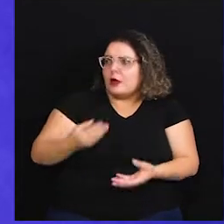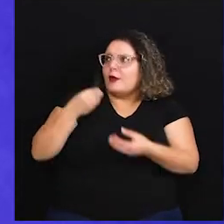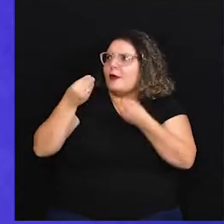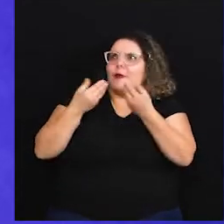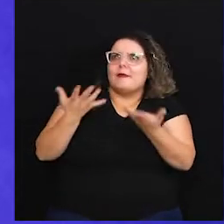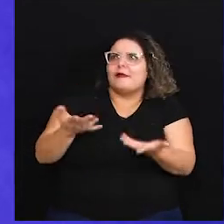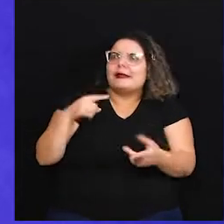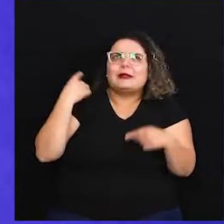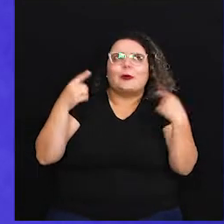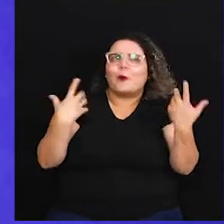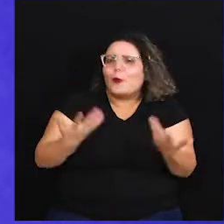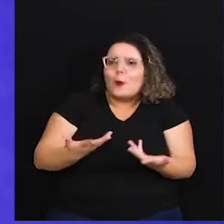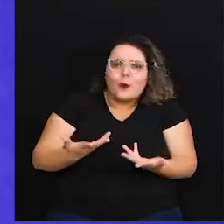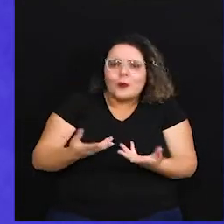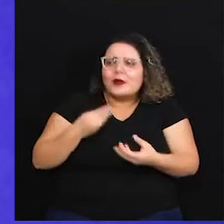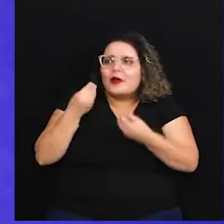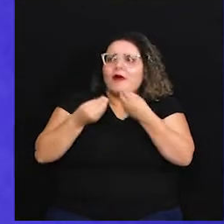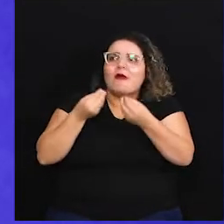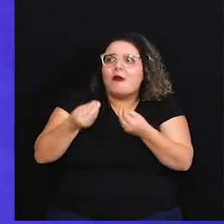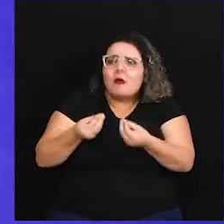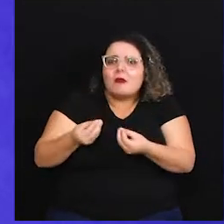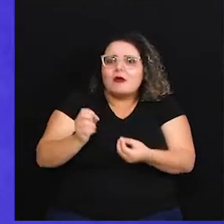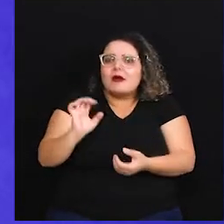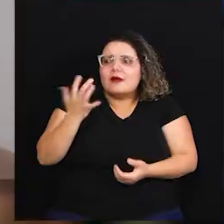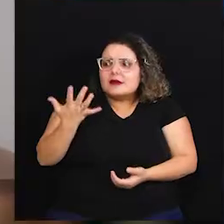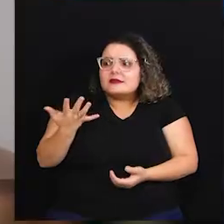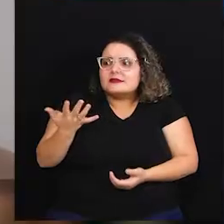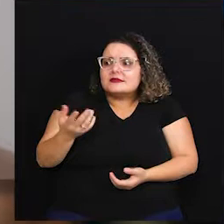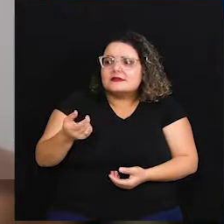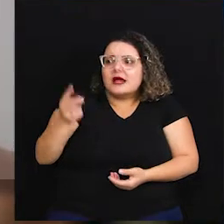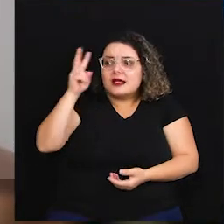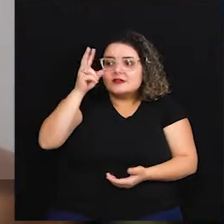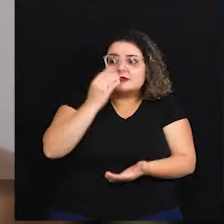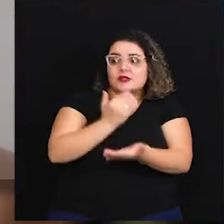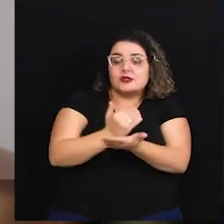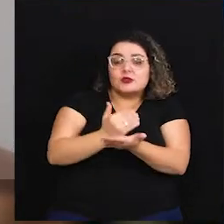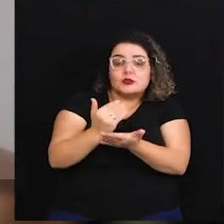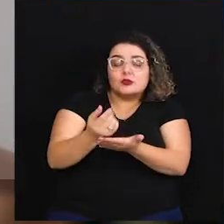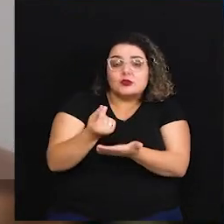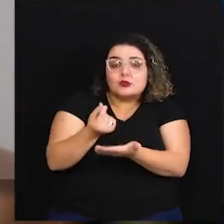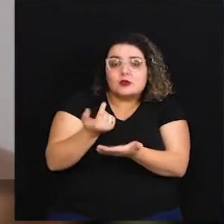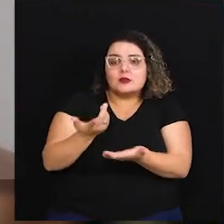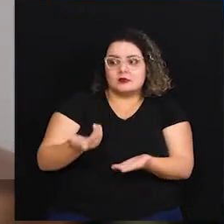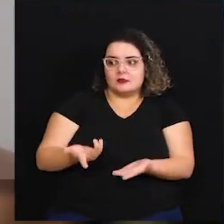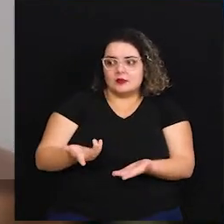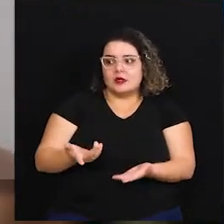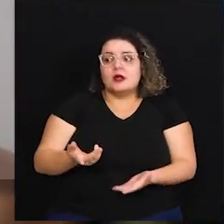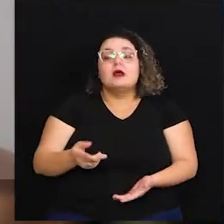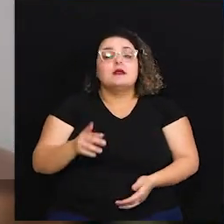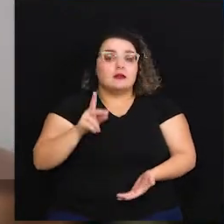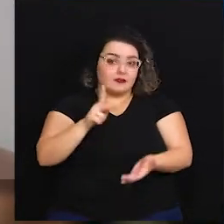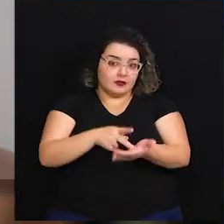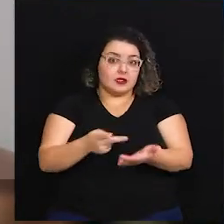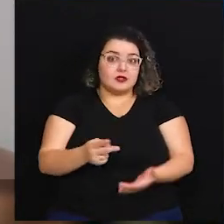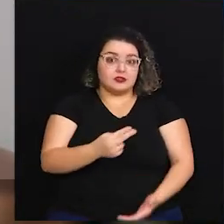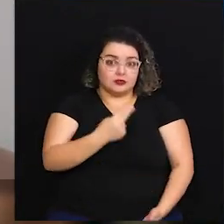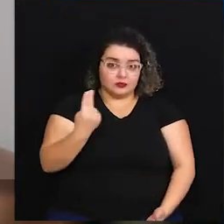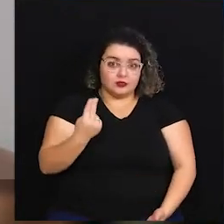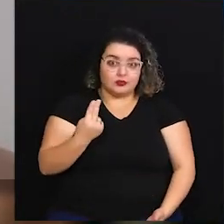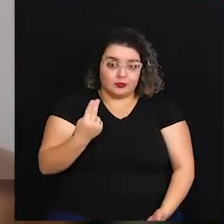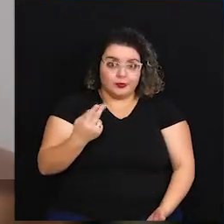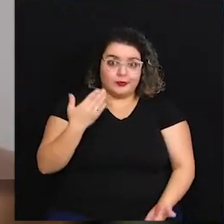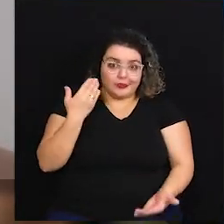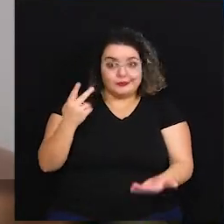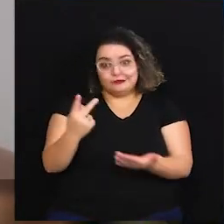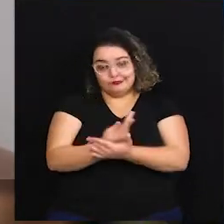de R$ 400, conta essa história desse empréstimo. Então, porque na verdade eu já estava com o meu nome sujo, porque eu tinha